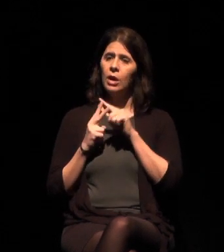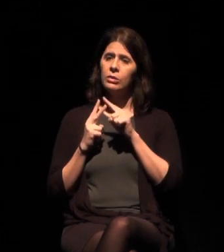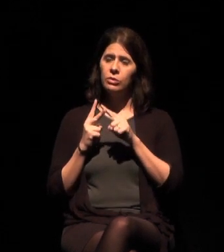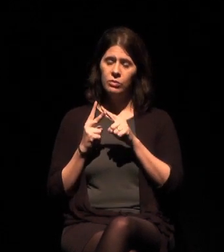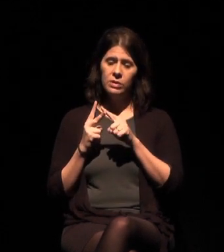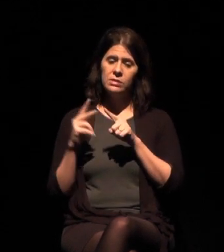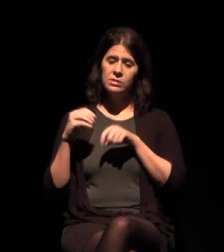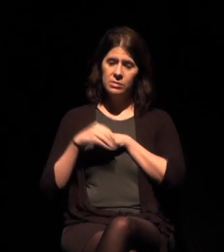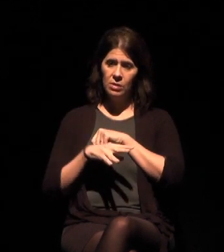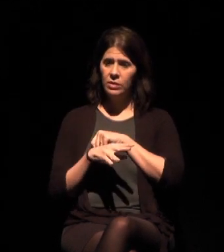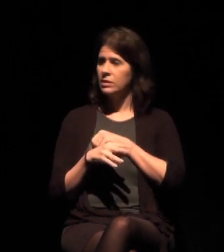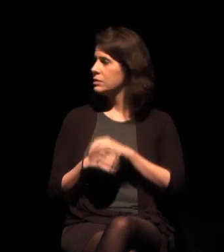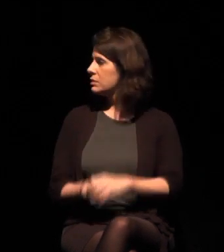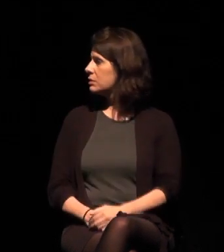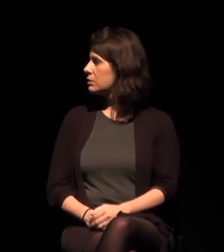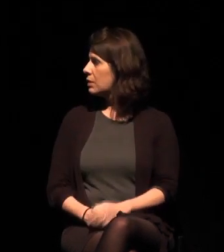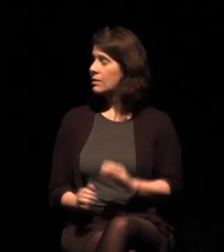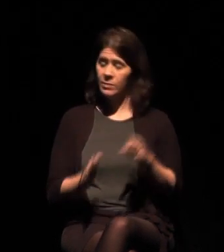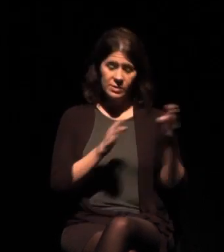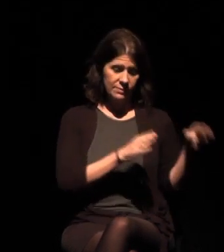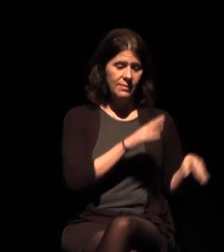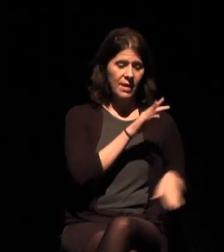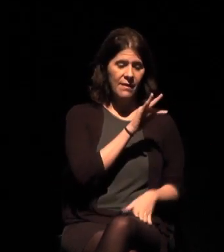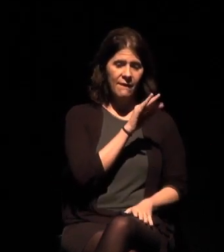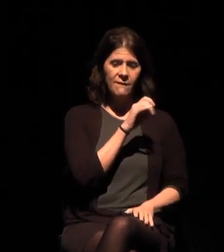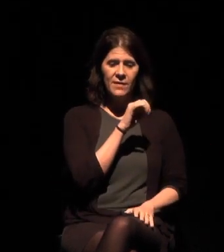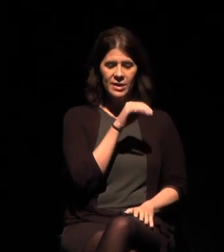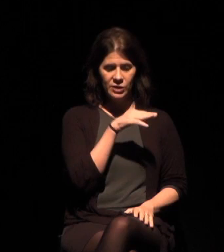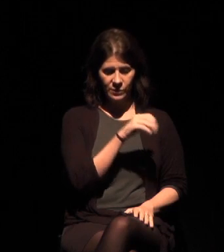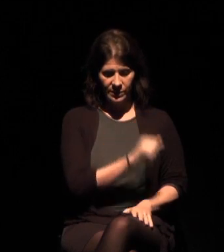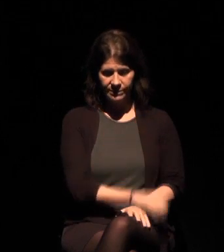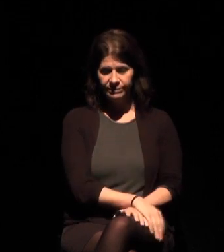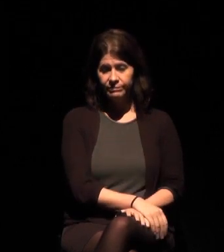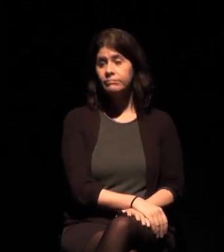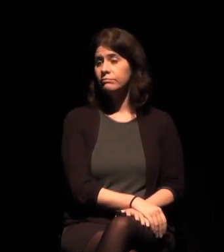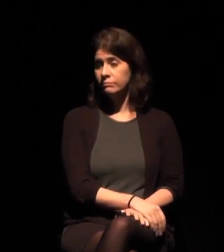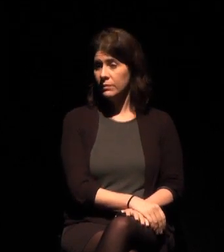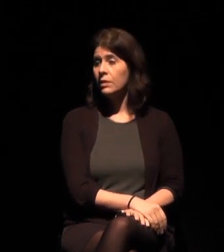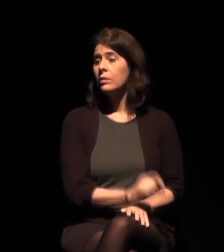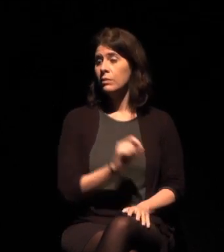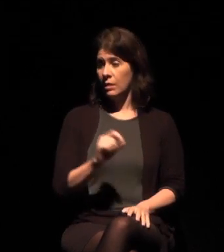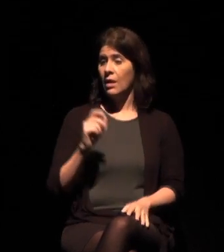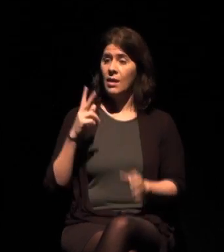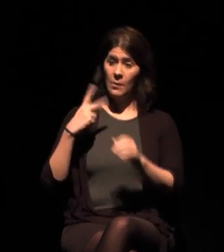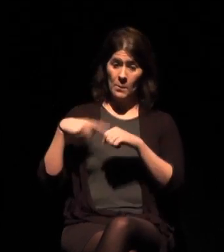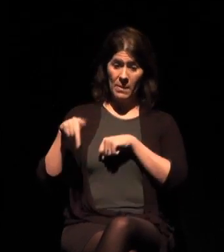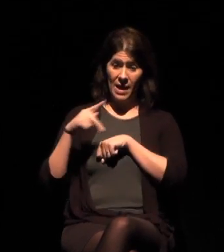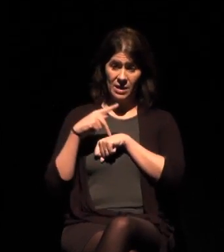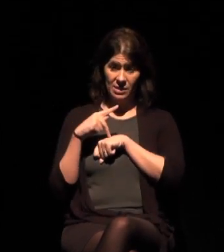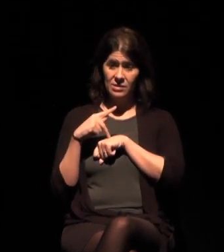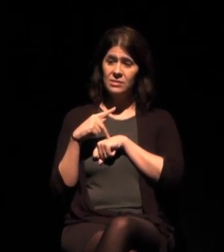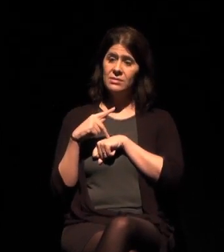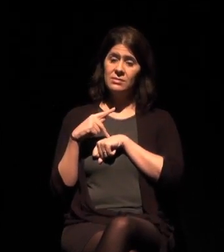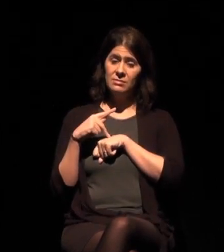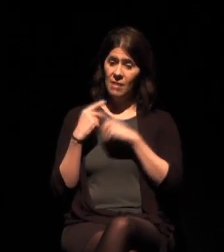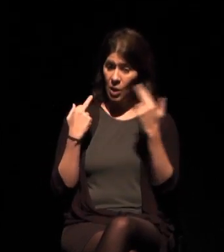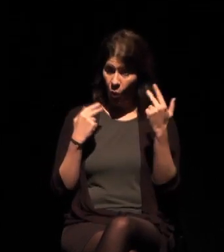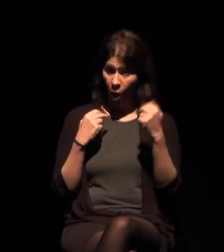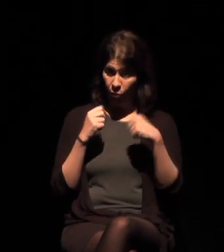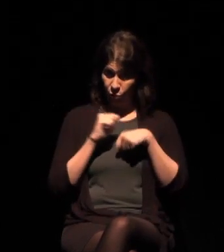para passar a fátima é que é um país como portugal está a tomar para tão pequenino